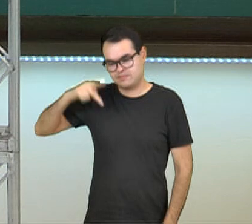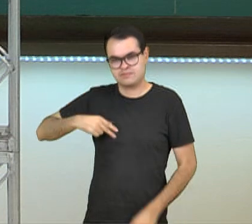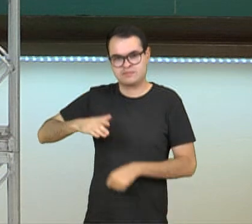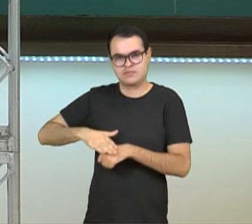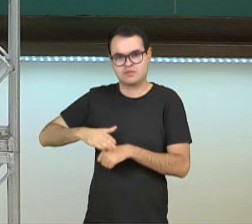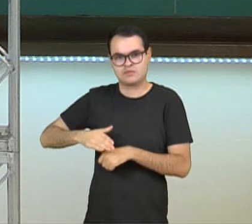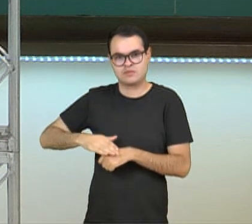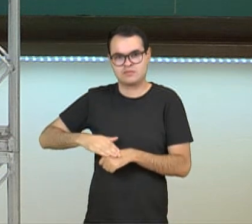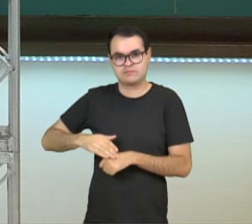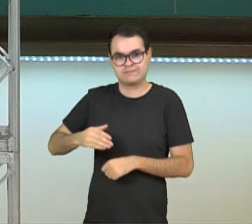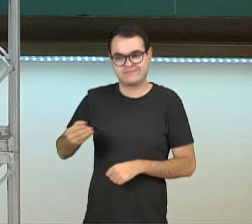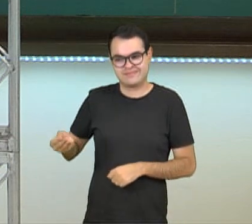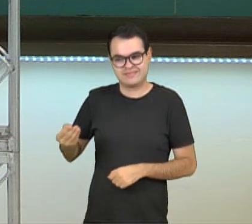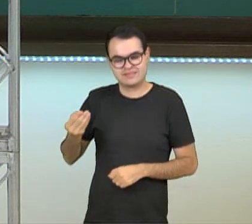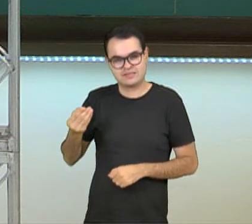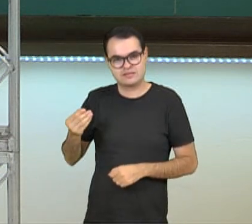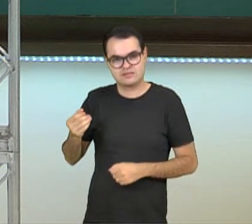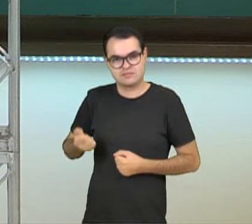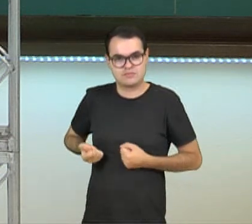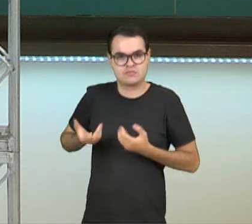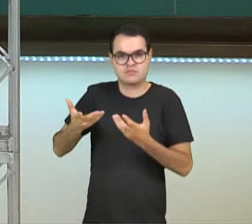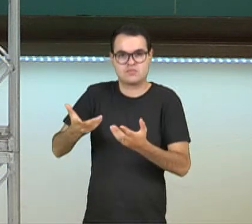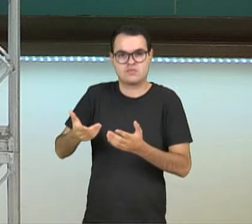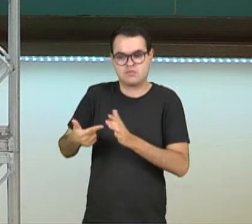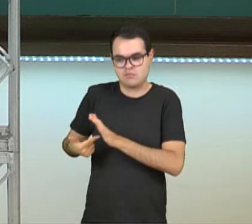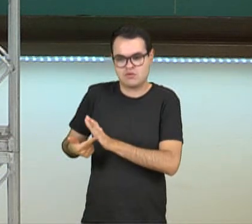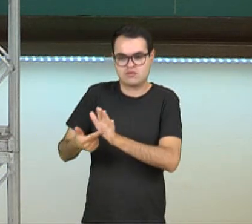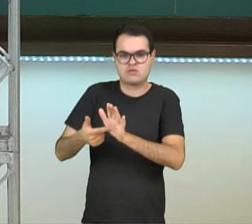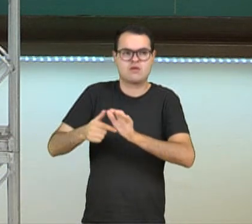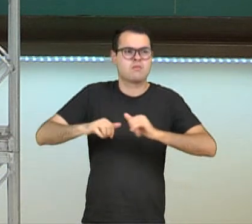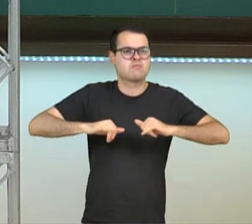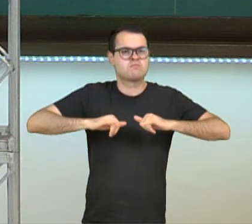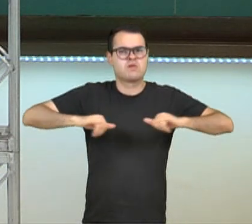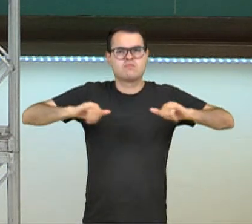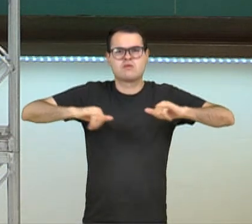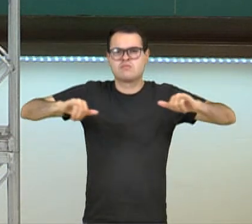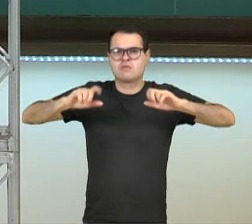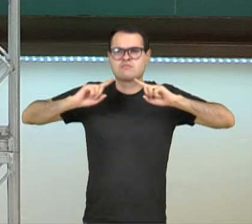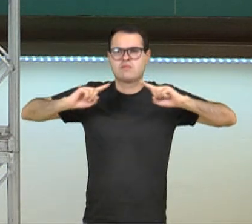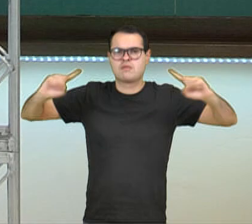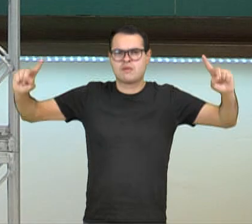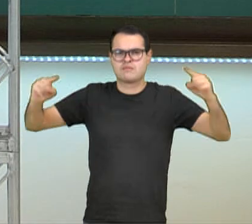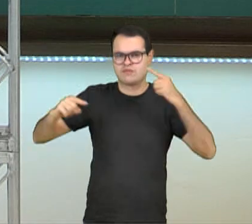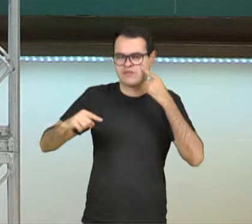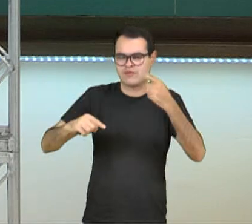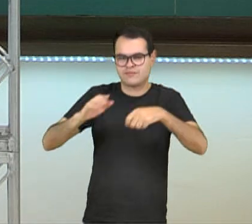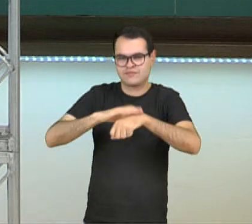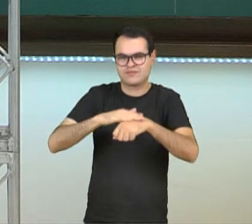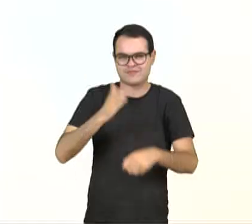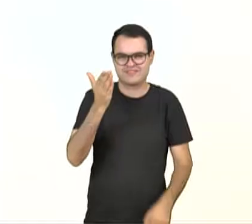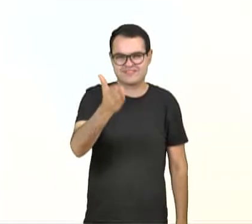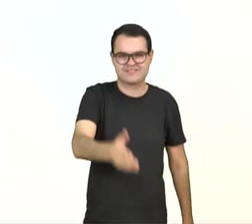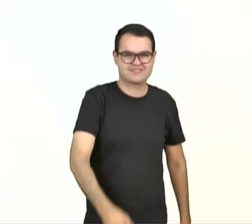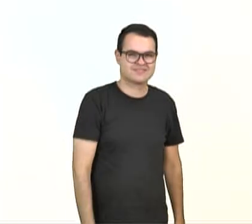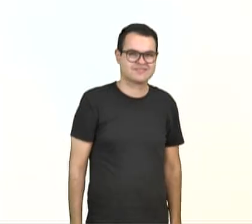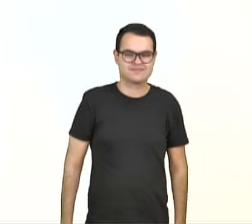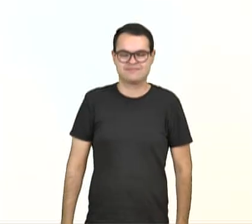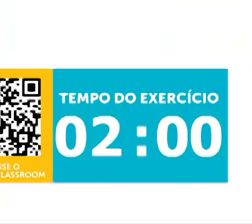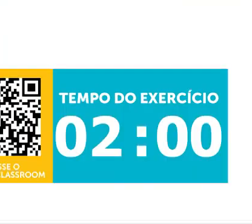Teve uma atitude que gerou uma onda de protestos. Vamos ver então se terá um tempo para responder.